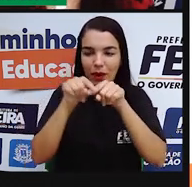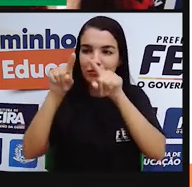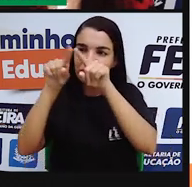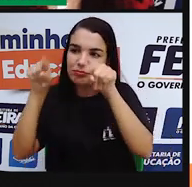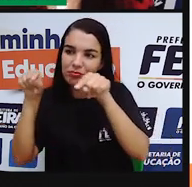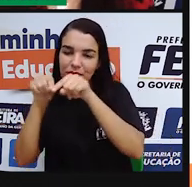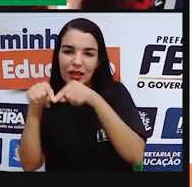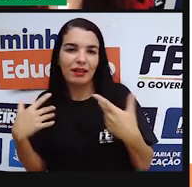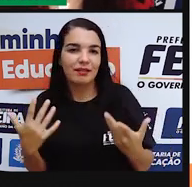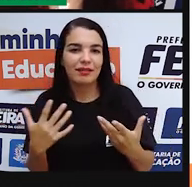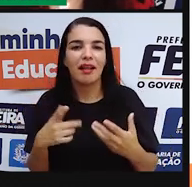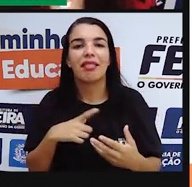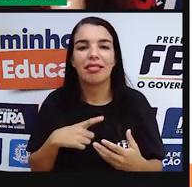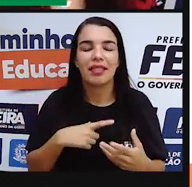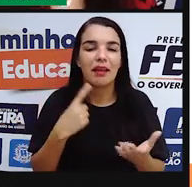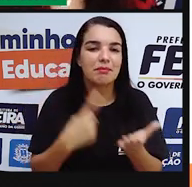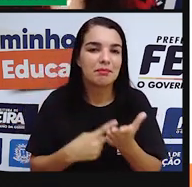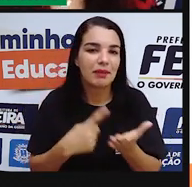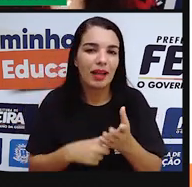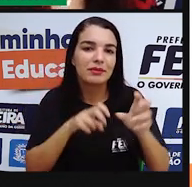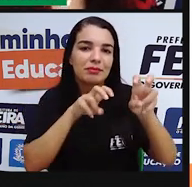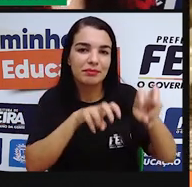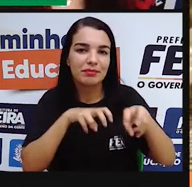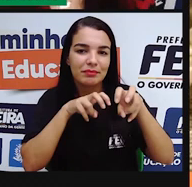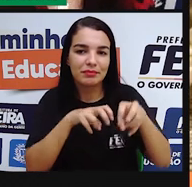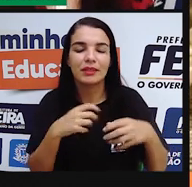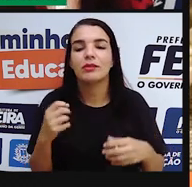marca cultural aí do São João.